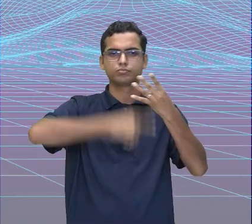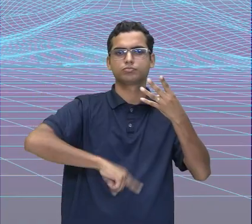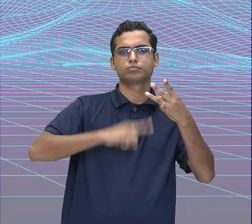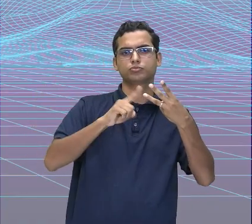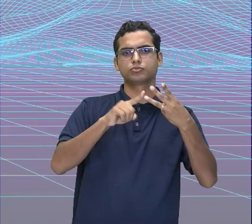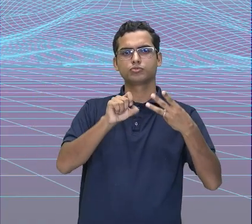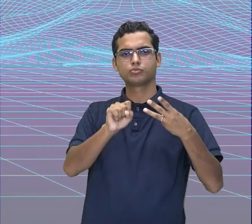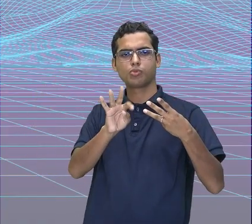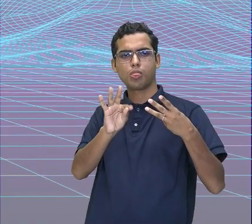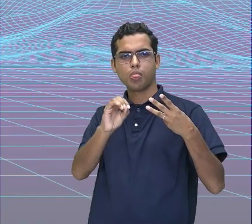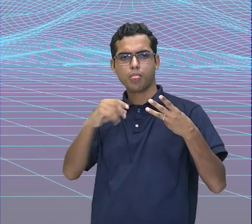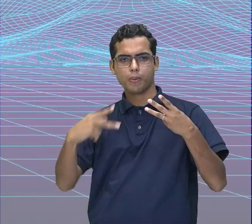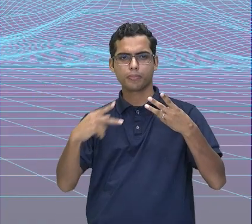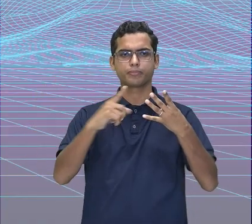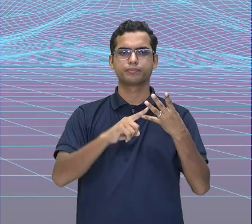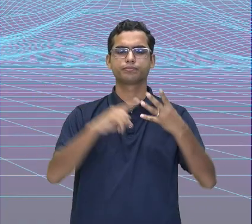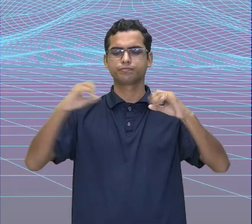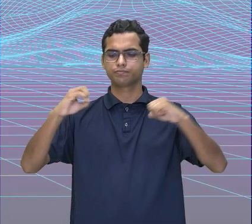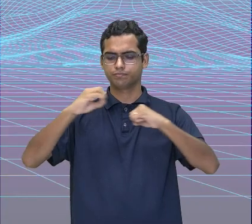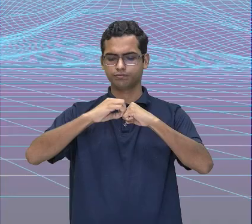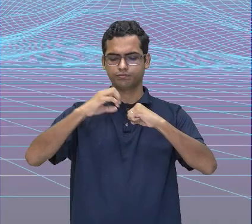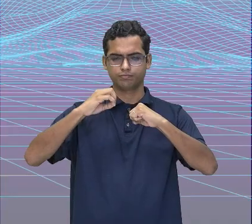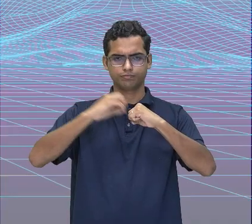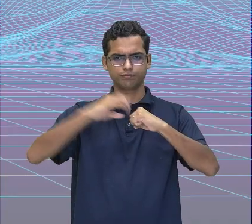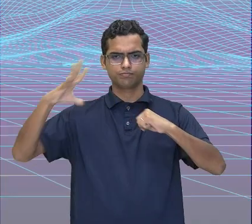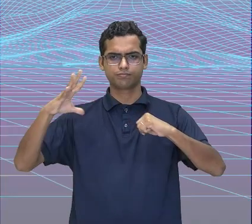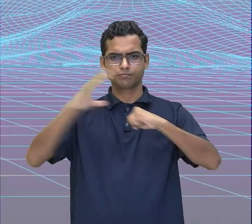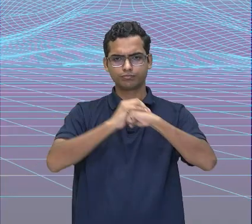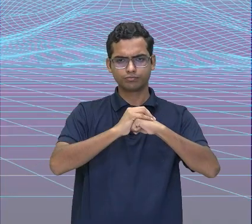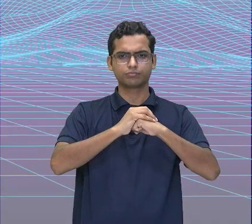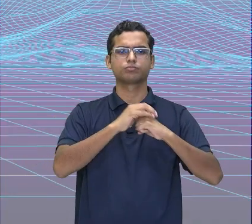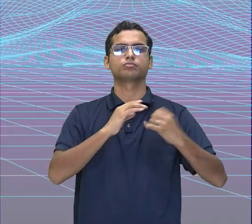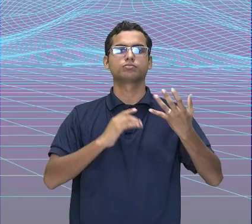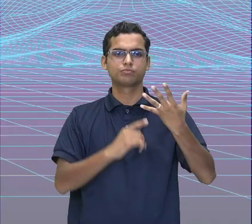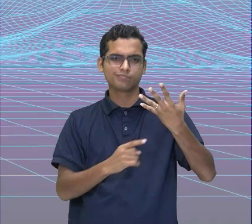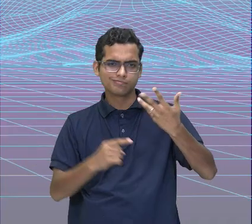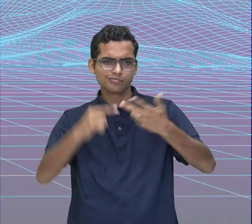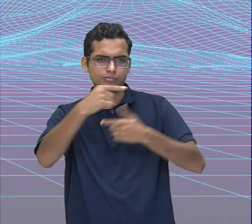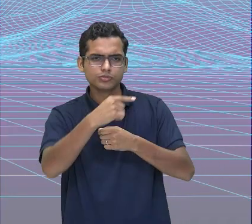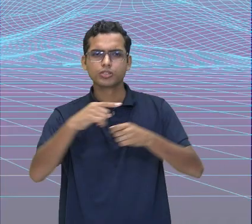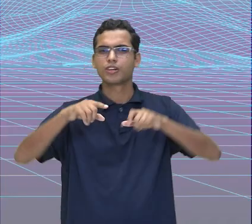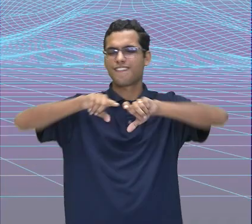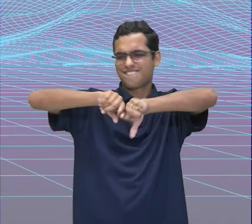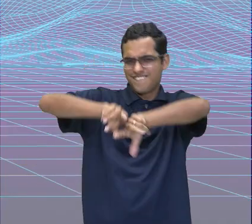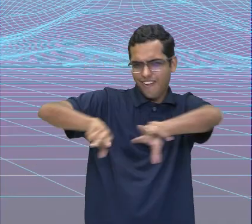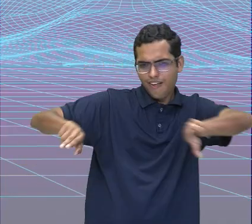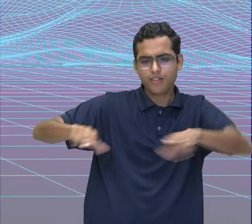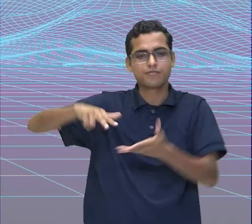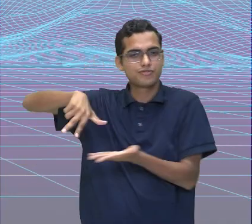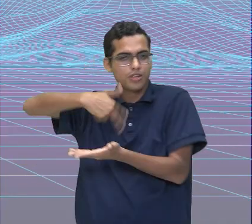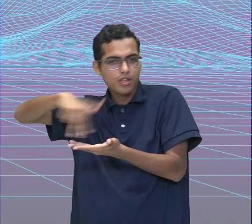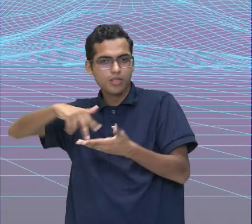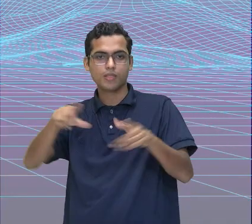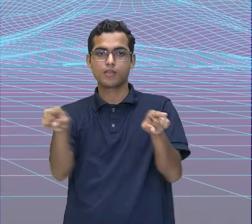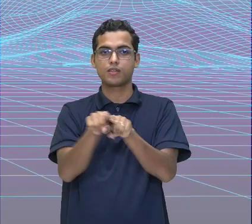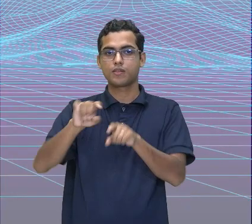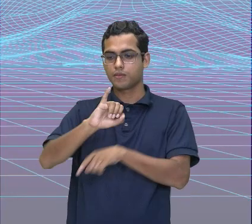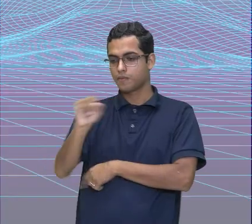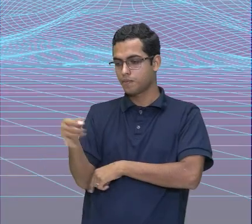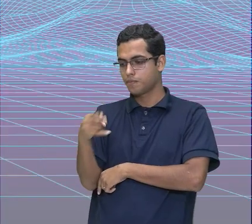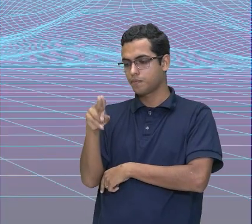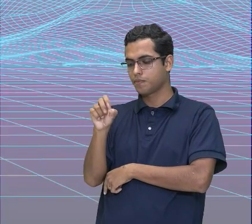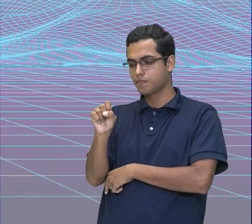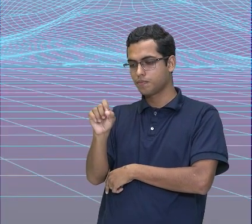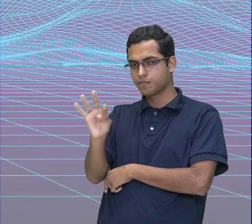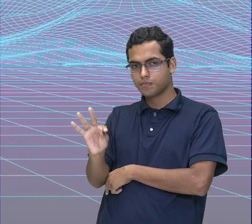diferentes abordagens e também vantagens que esse tipo de jogo pode proporcionar. Por exemplo, o Just Dance, a gente vai